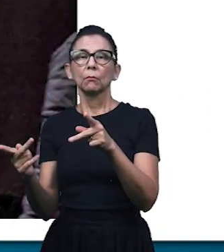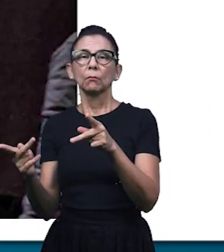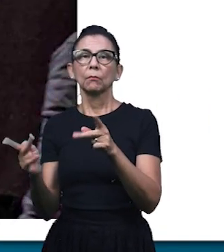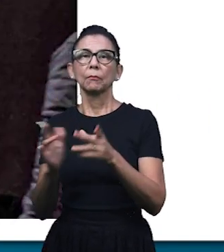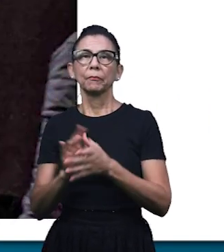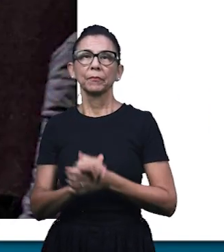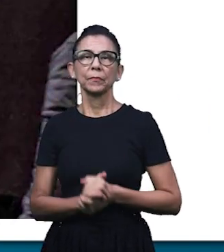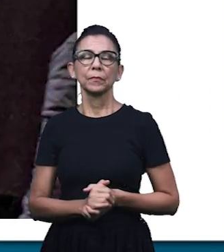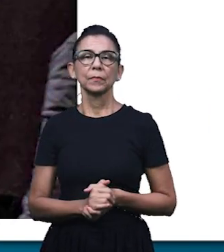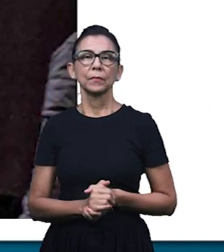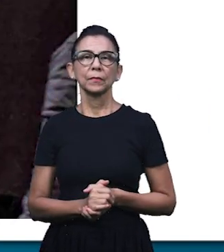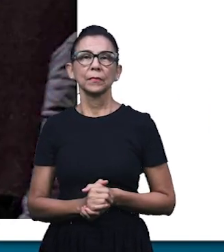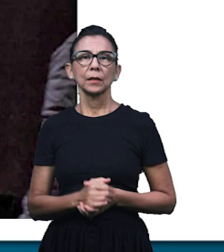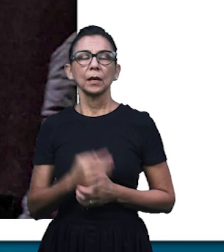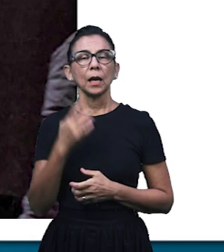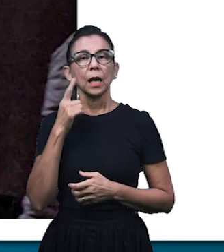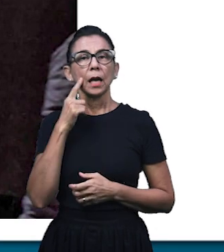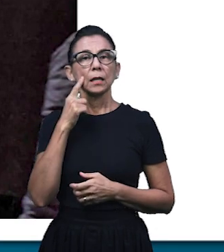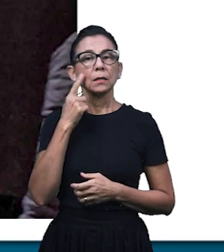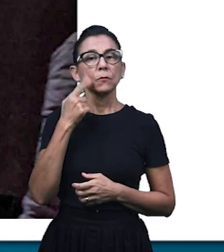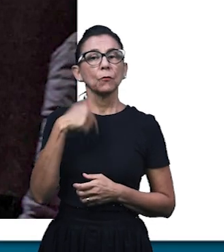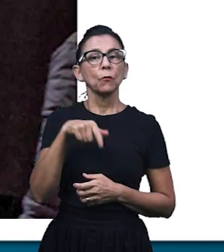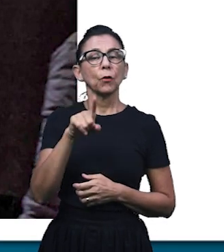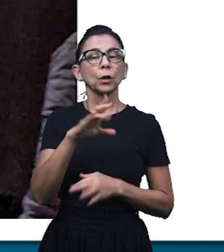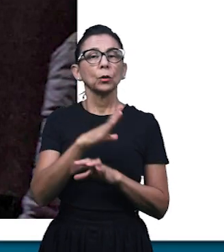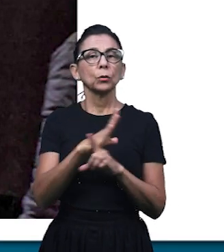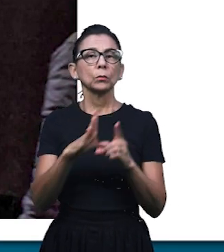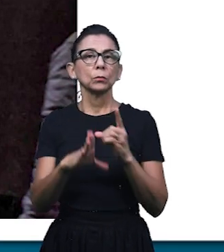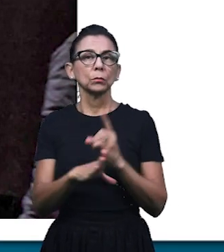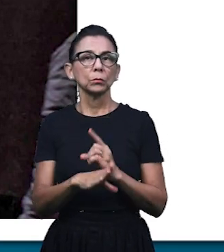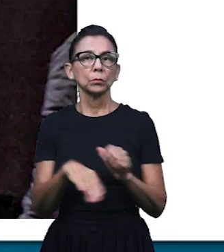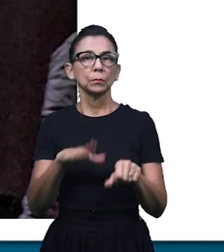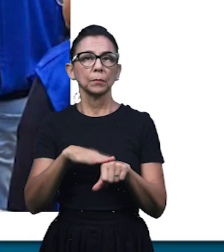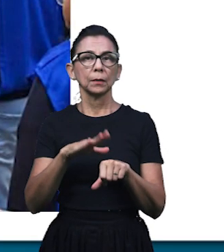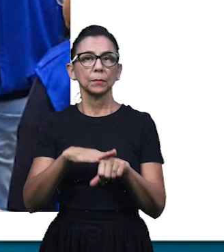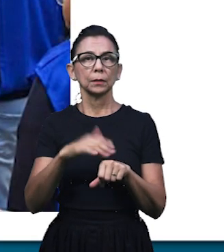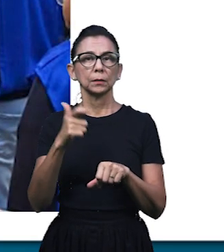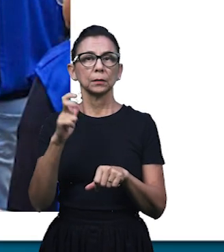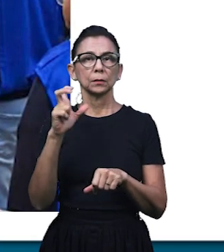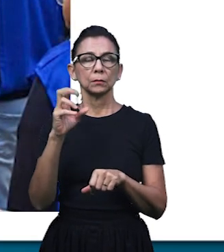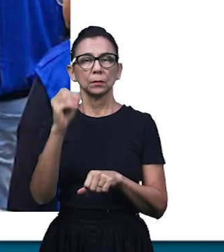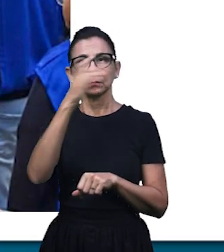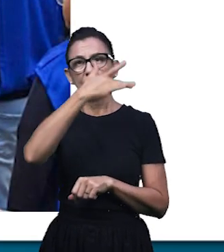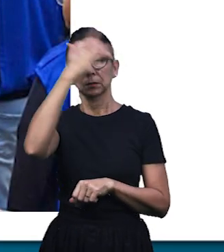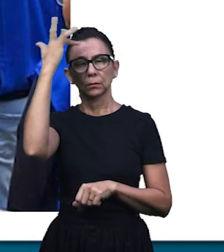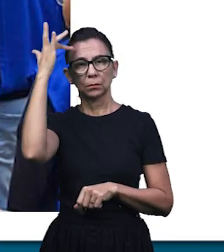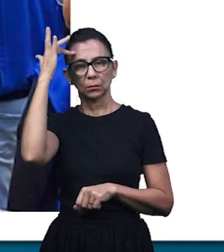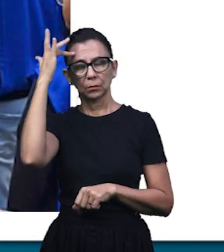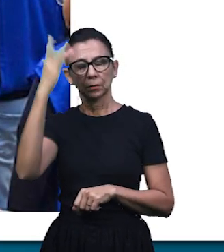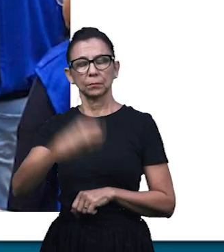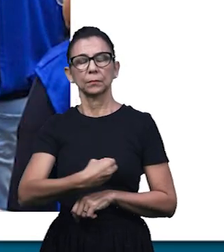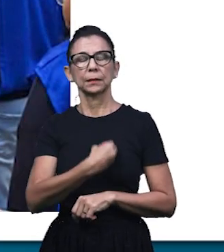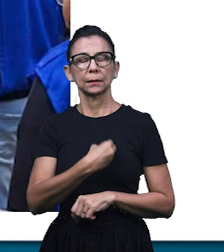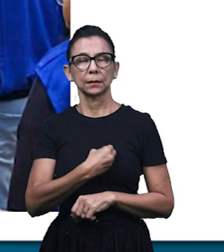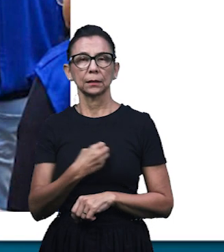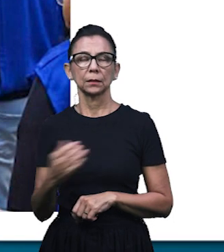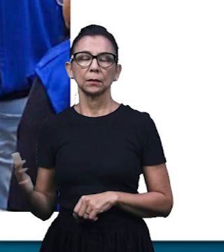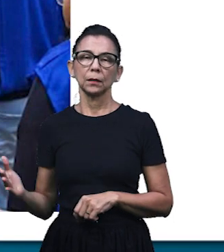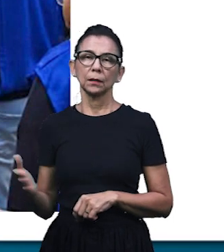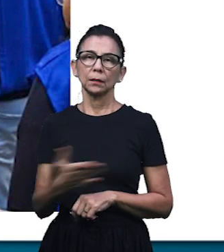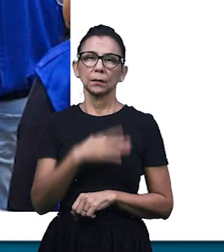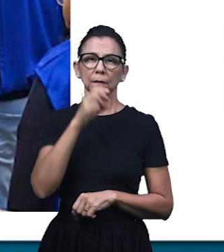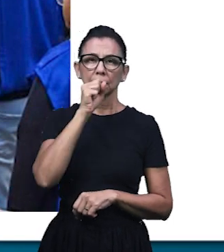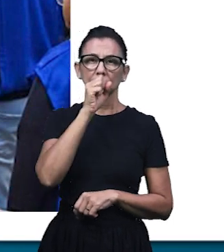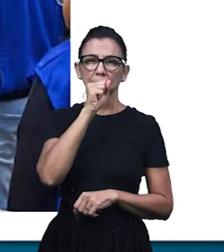experiências. Mais de 150 pessoas estiveram presentes. Ainda neste último sábado, em